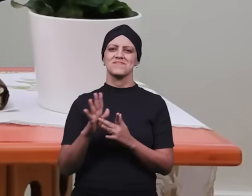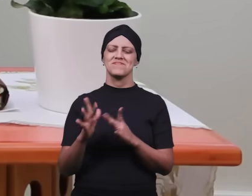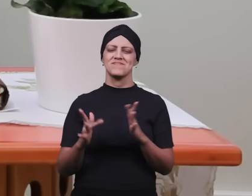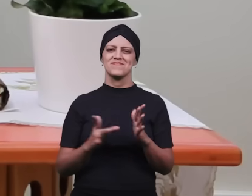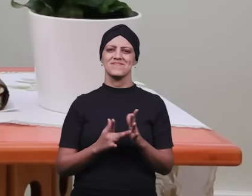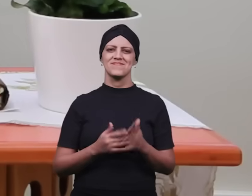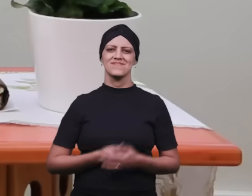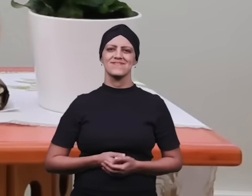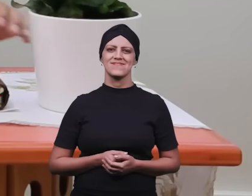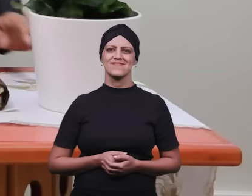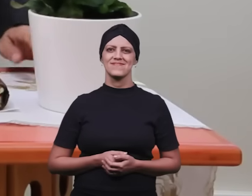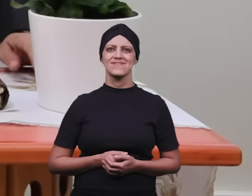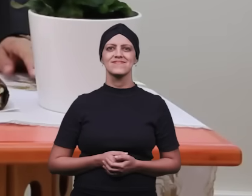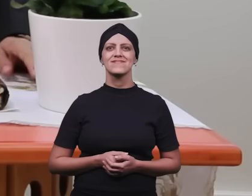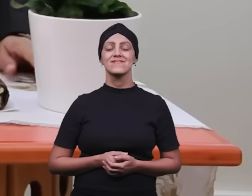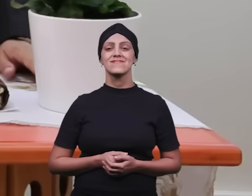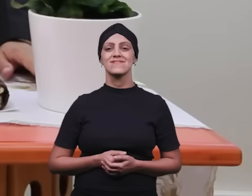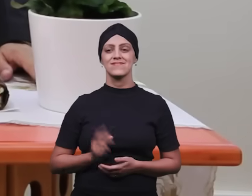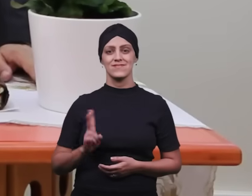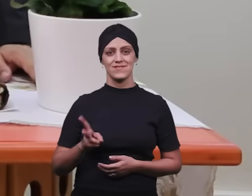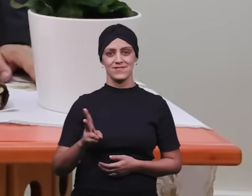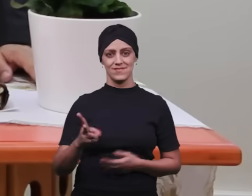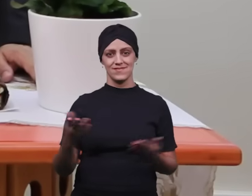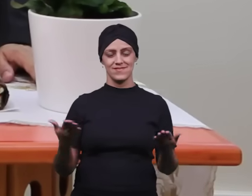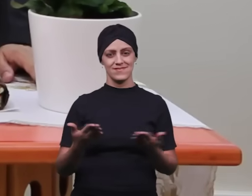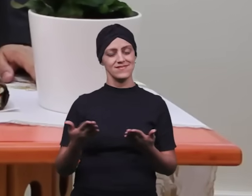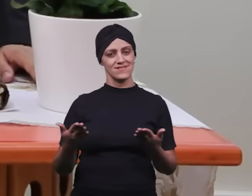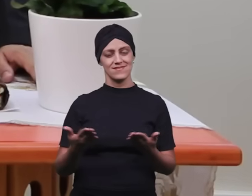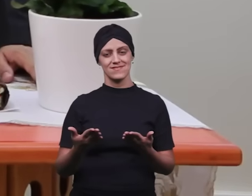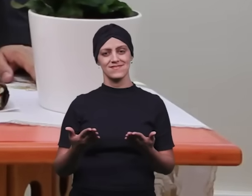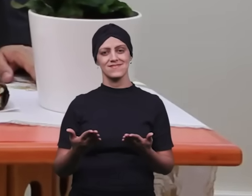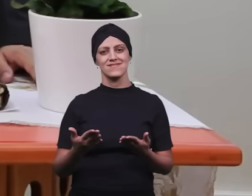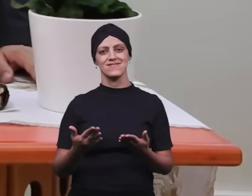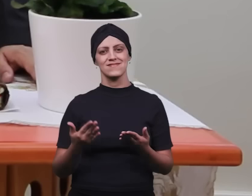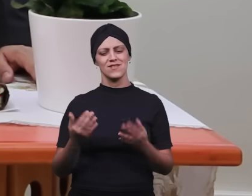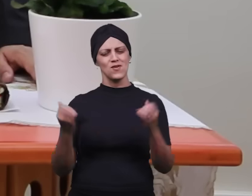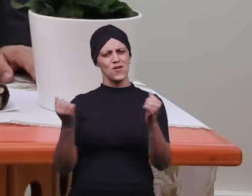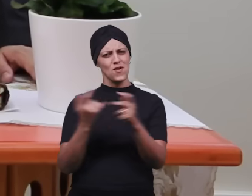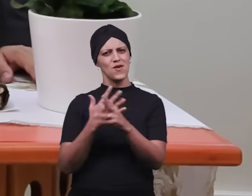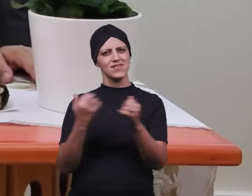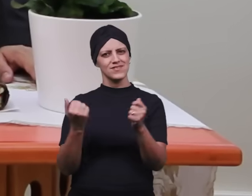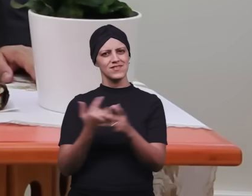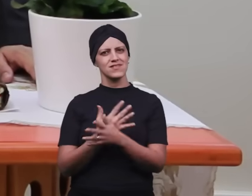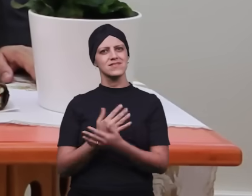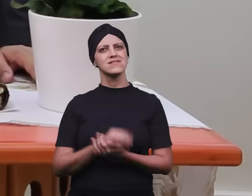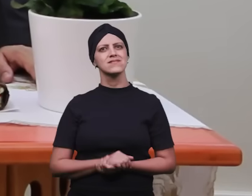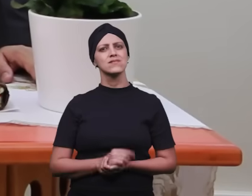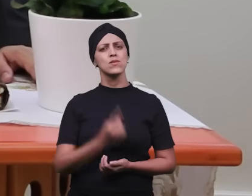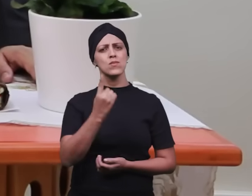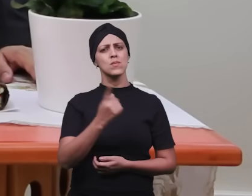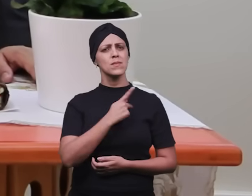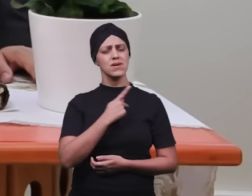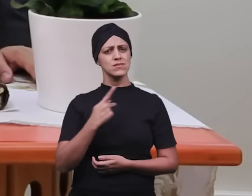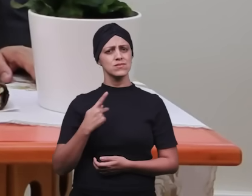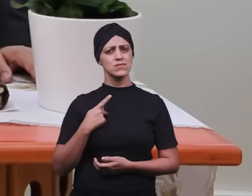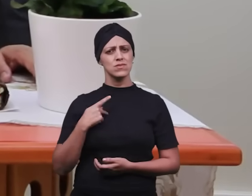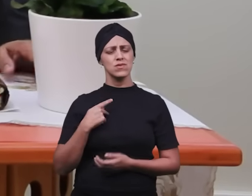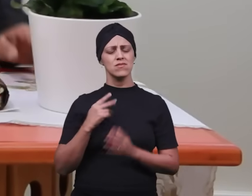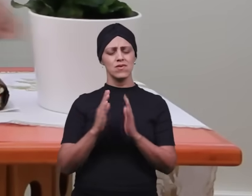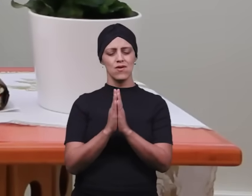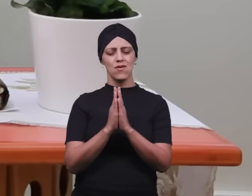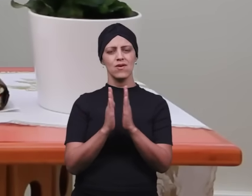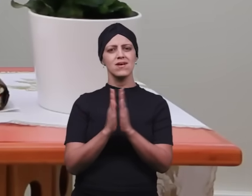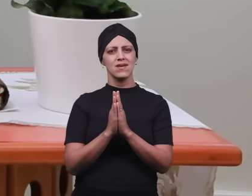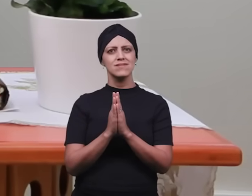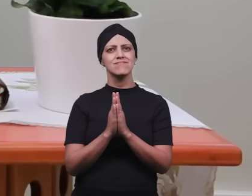Glória a Jesus. Graças a Deus. Nós vamos continuar nesse momento glorificando o Senhor. E um dos nossos pastores vai